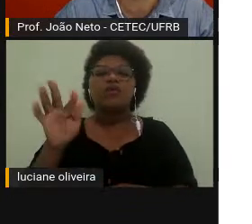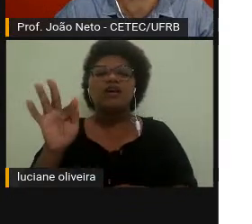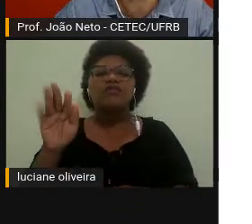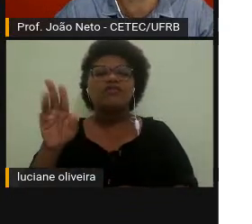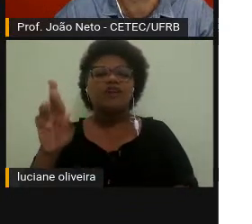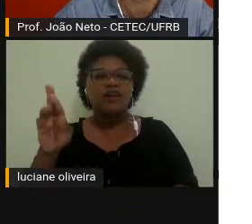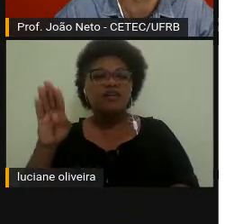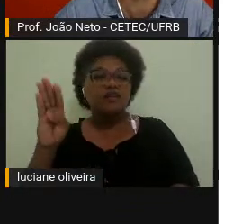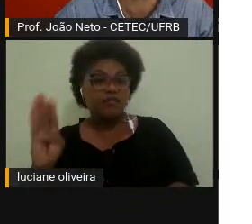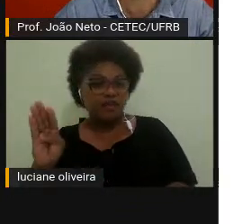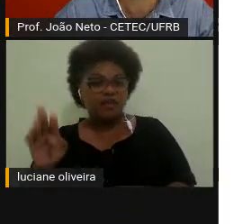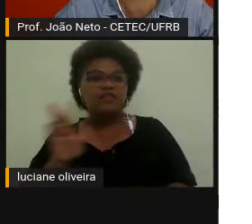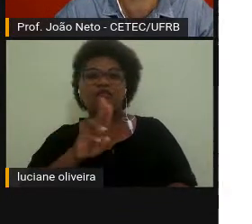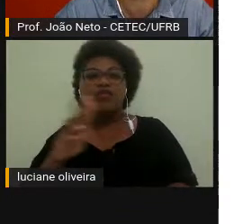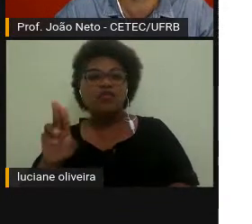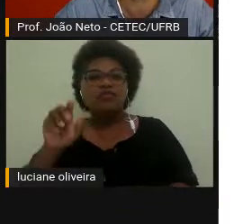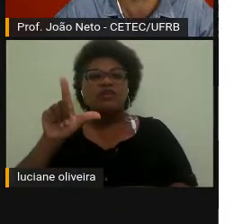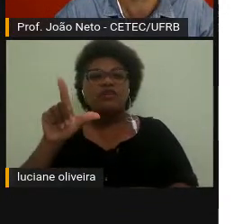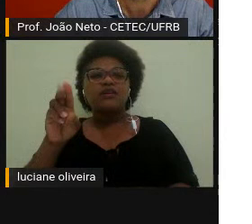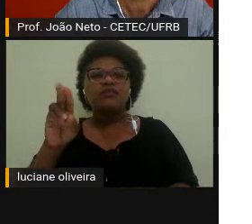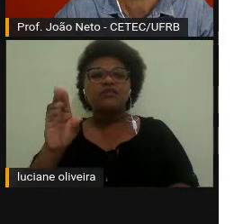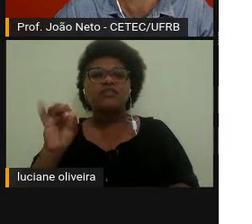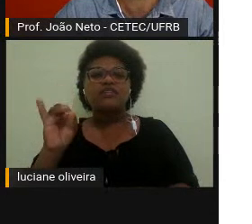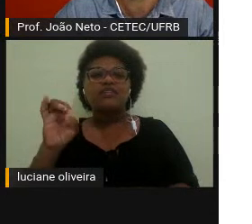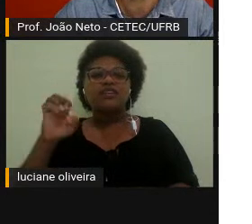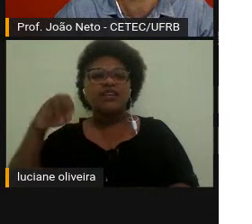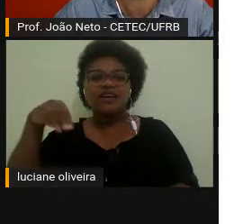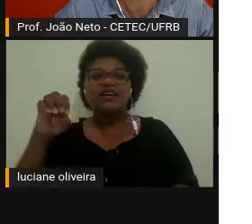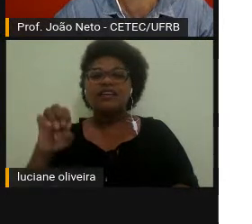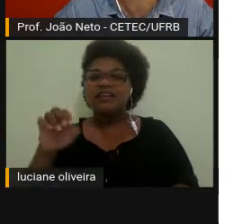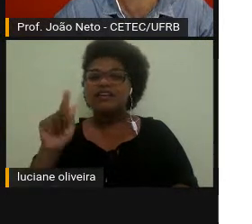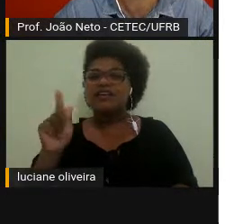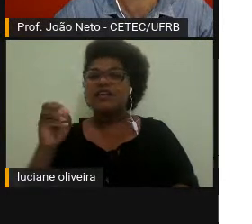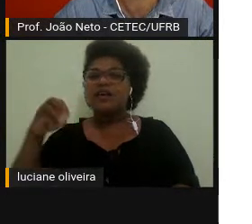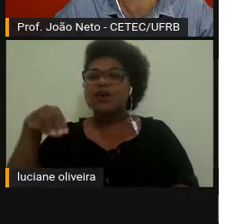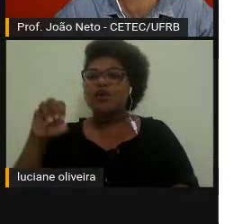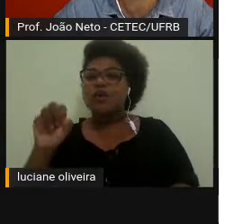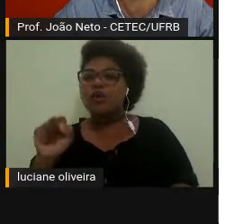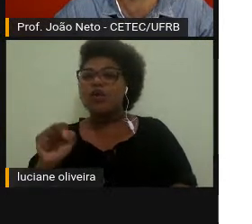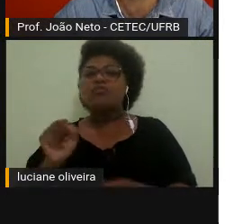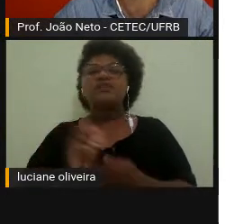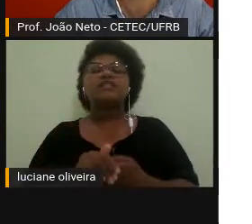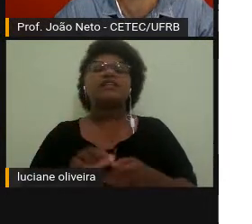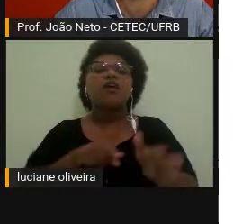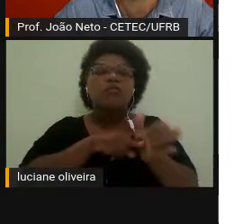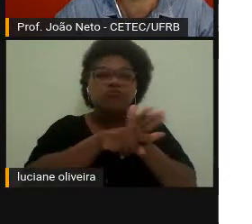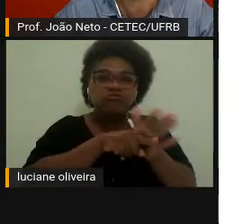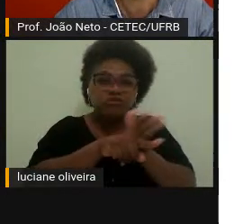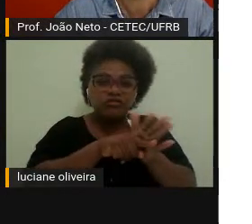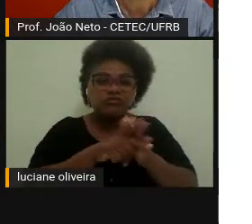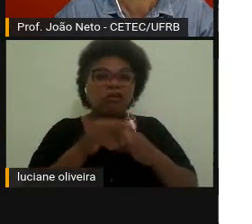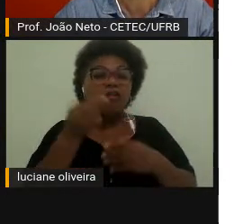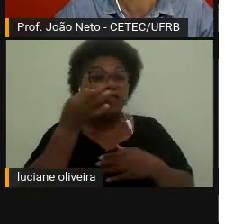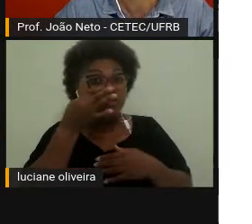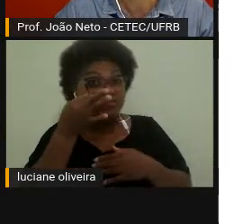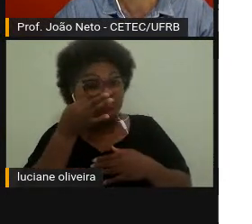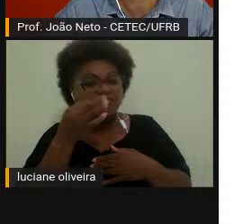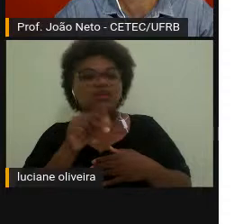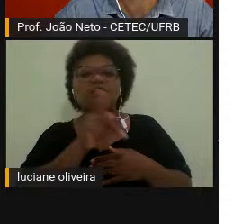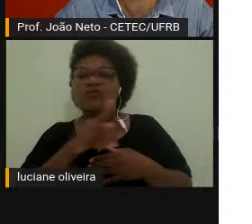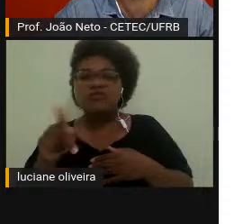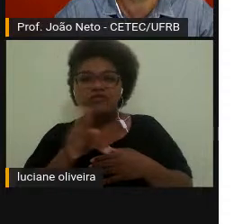Gomes que é uma amiga querida é pesquisadora E observa em que a professora Luciene Gomes cadeirante